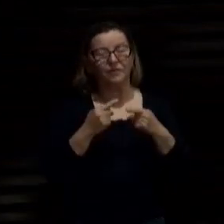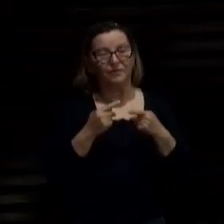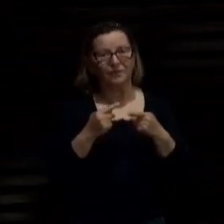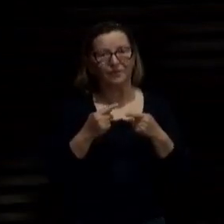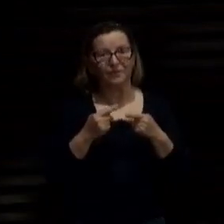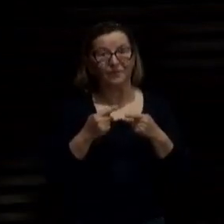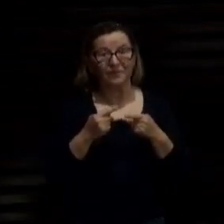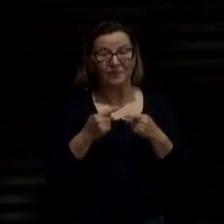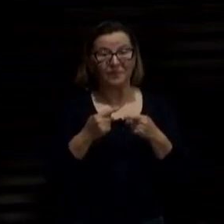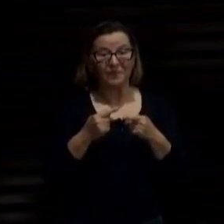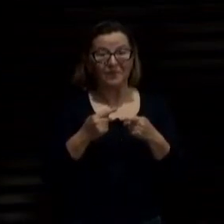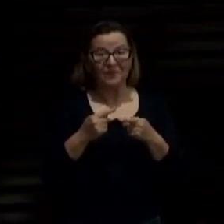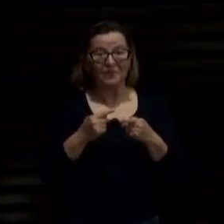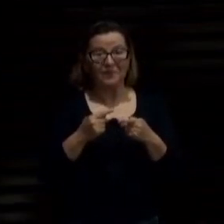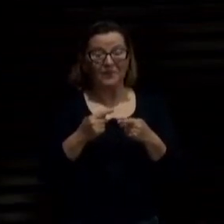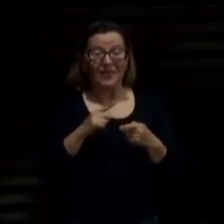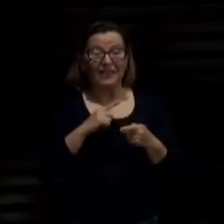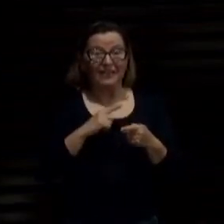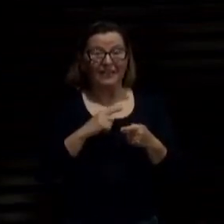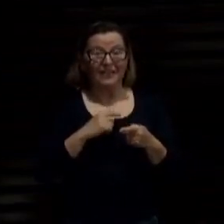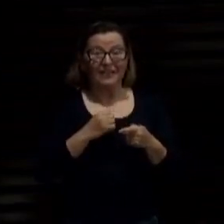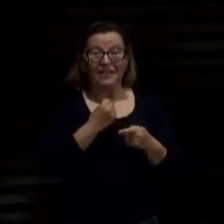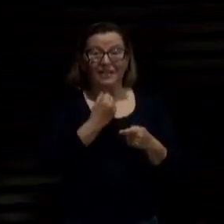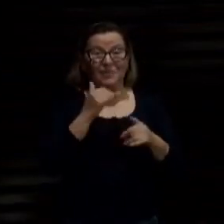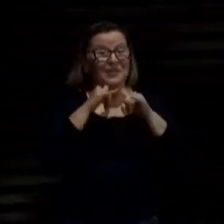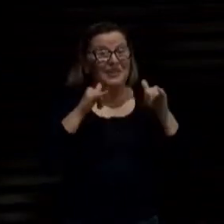vos trago boa nova de grande alegria,